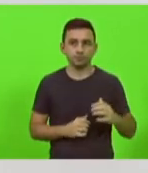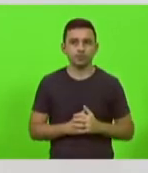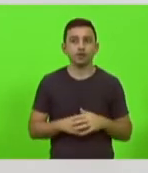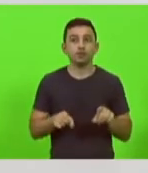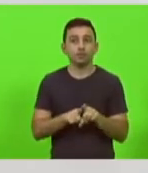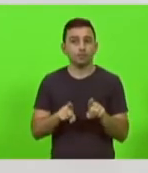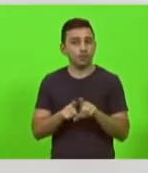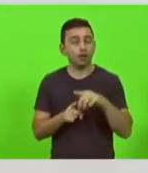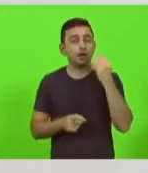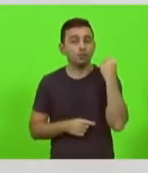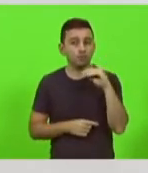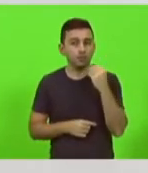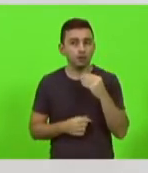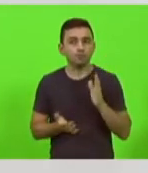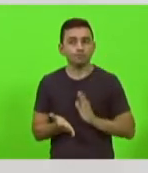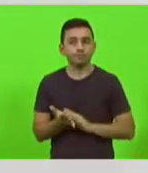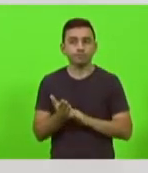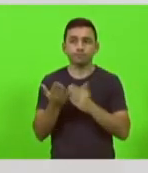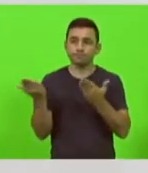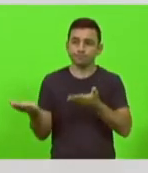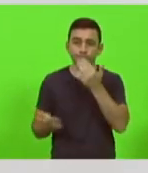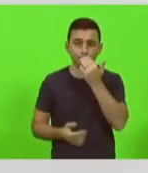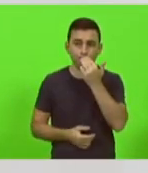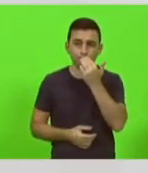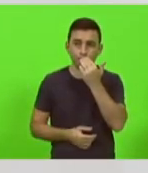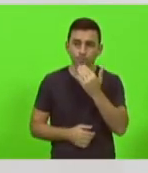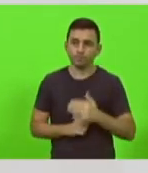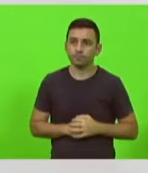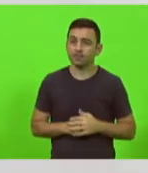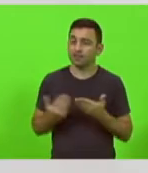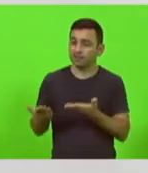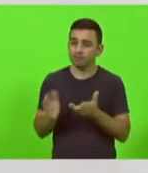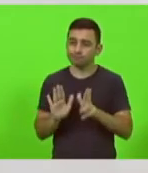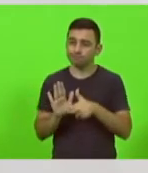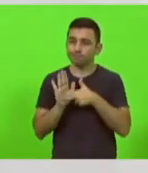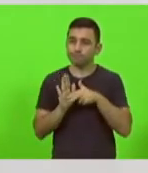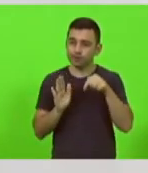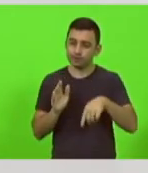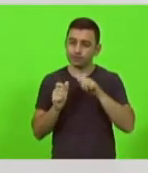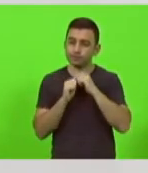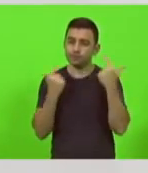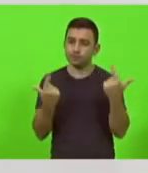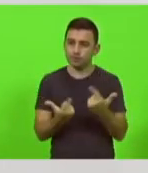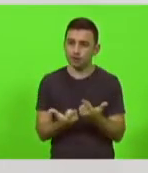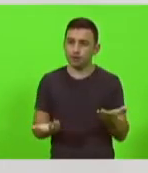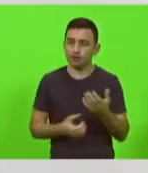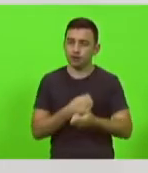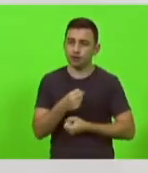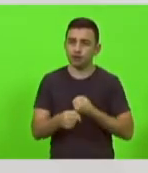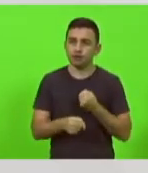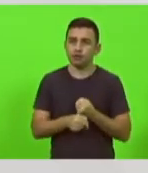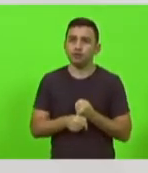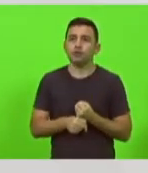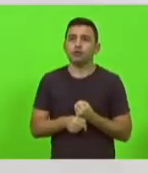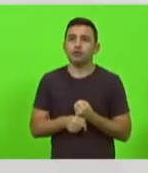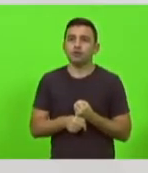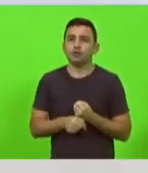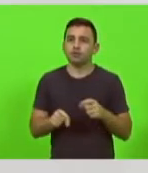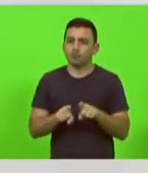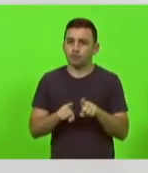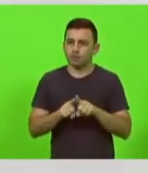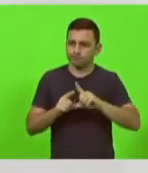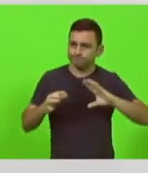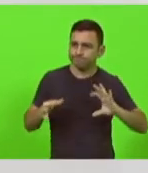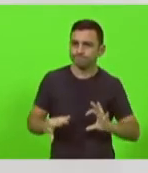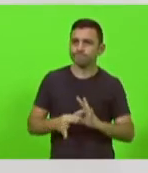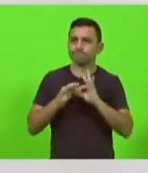também para parabenizar o deputado Maciço Pelsa, que assume esta Casa Legislativa neste ano, que os laços